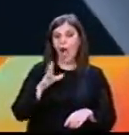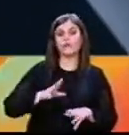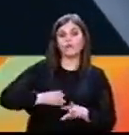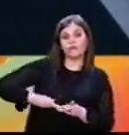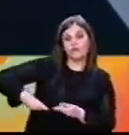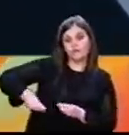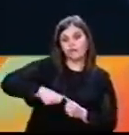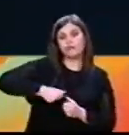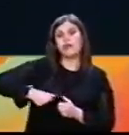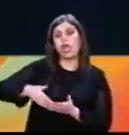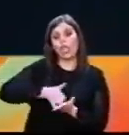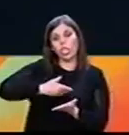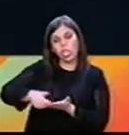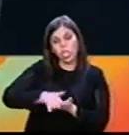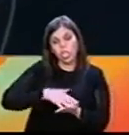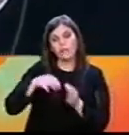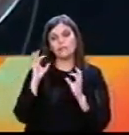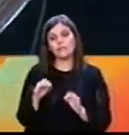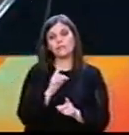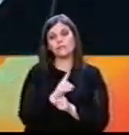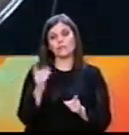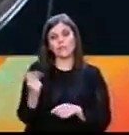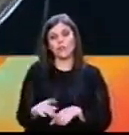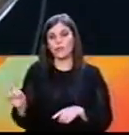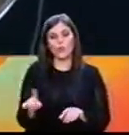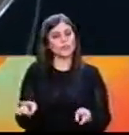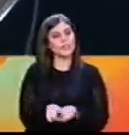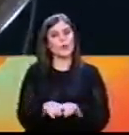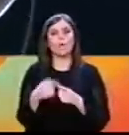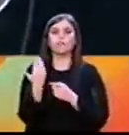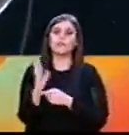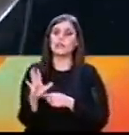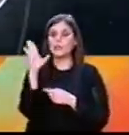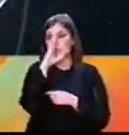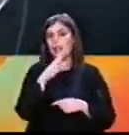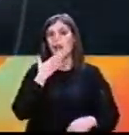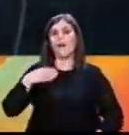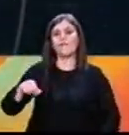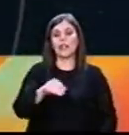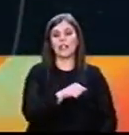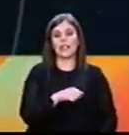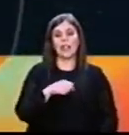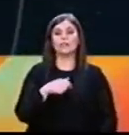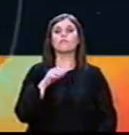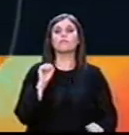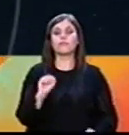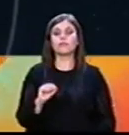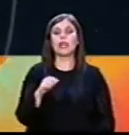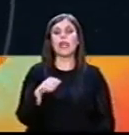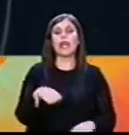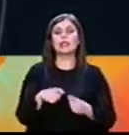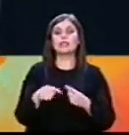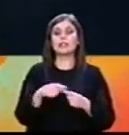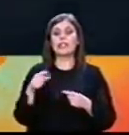Para ficar uma massa. No fundo, o que não nos vai acontecer como acontece quando fazemos isto com farinha de trigo, que nos fica logo uma bola que começa a